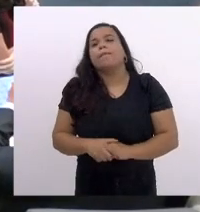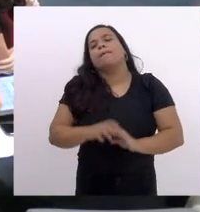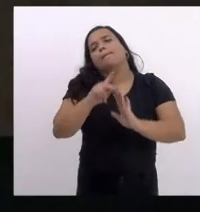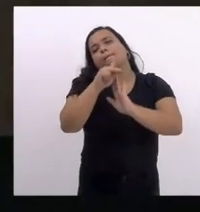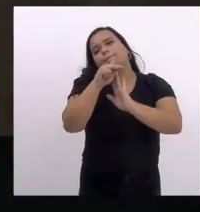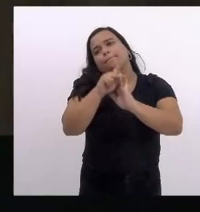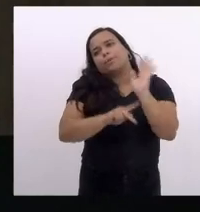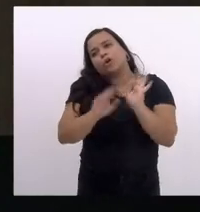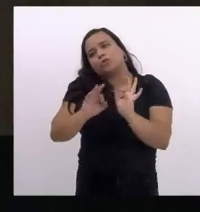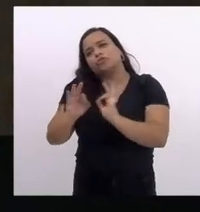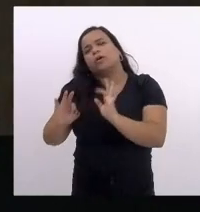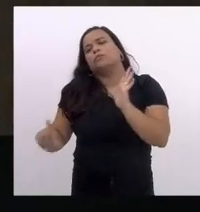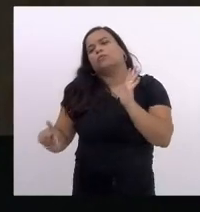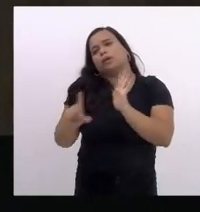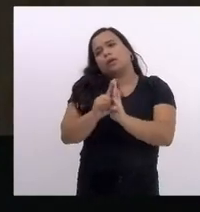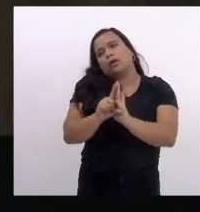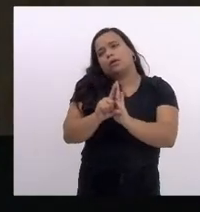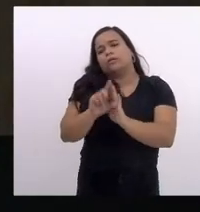projeto de lei